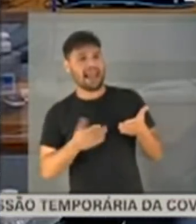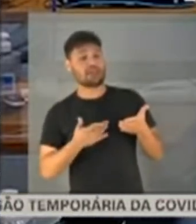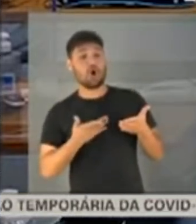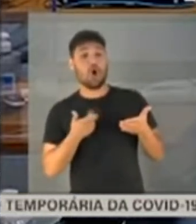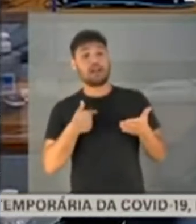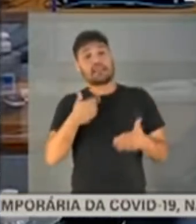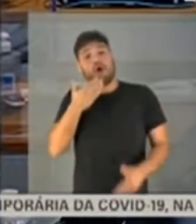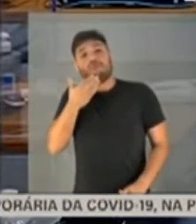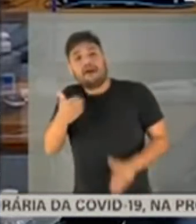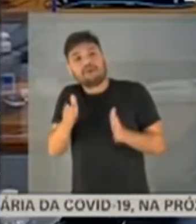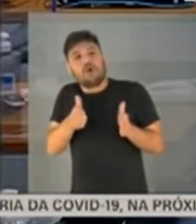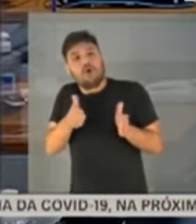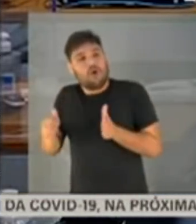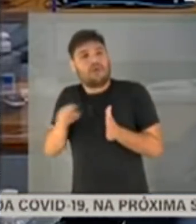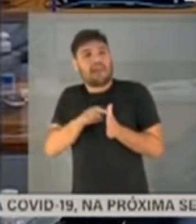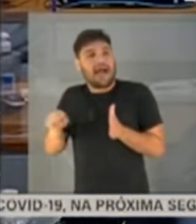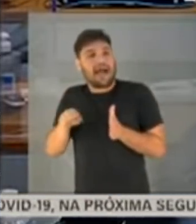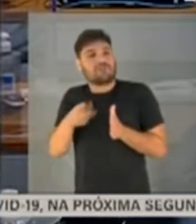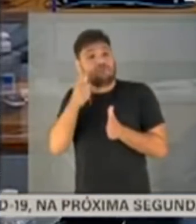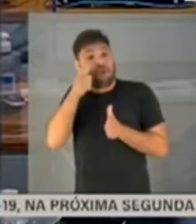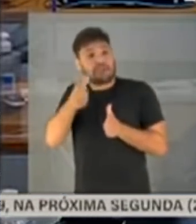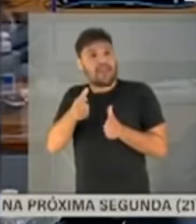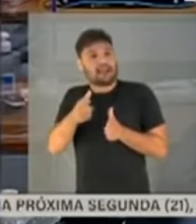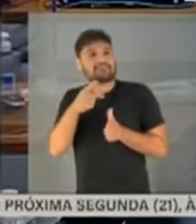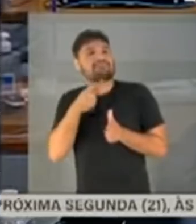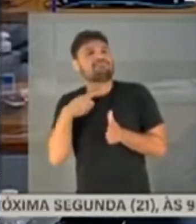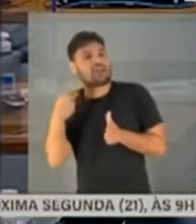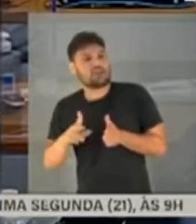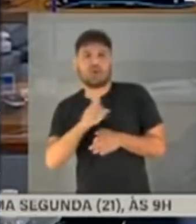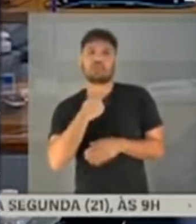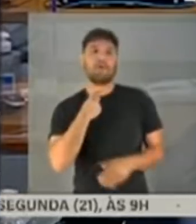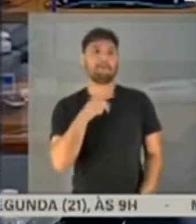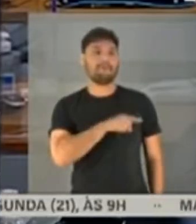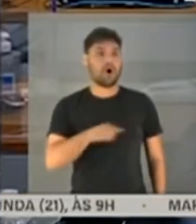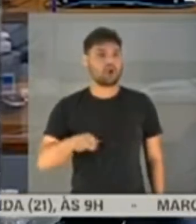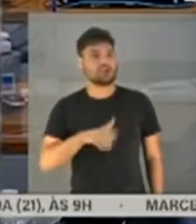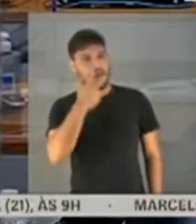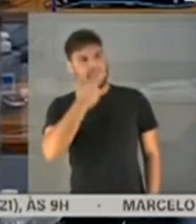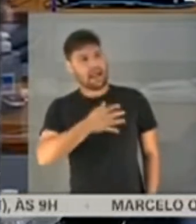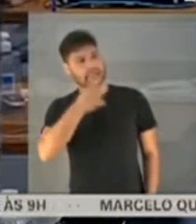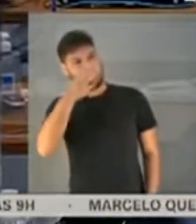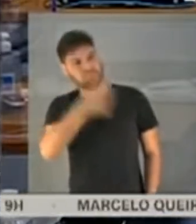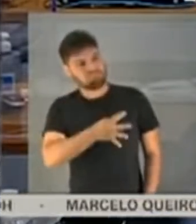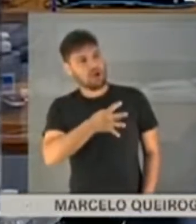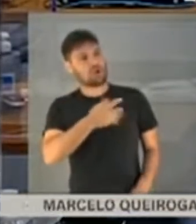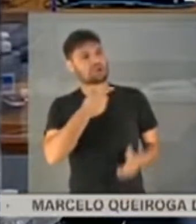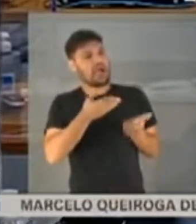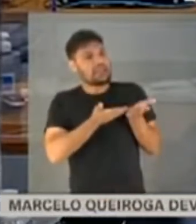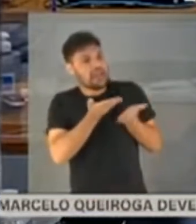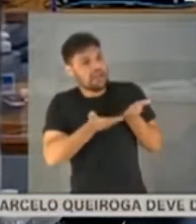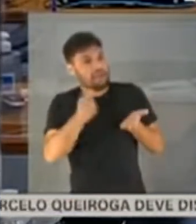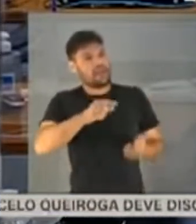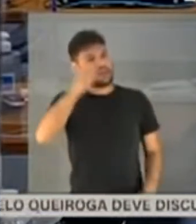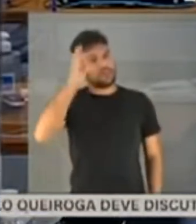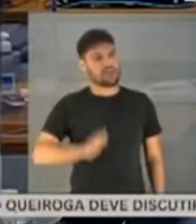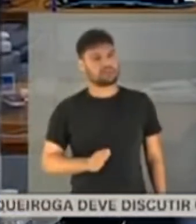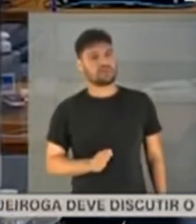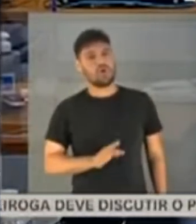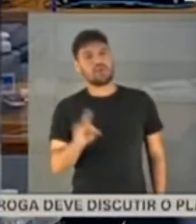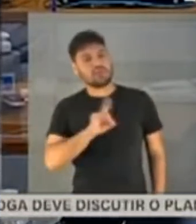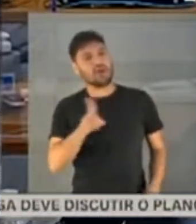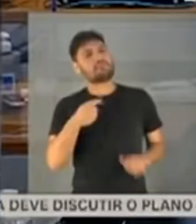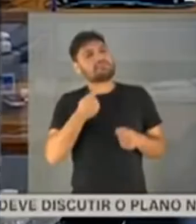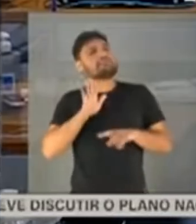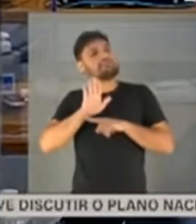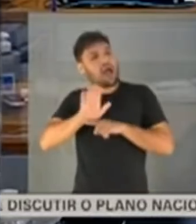parcial. Vossa Excelência faz o que quer, não pode fazer. O senhor não é um promotor para condenar o tratamento ou as pessoas no Brasil. Tem que